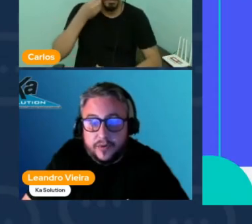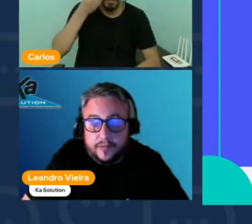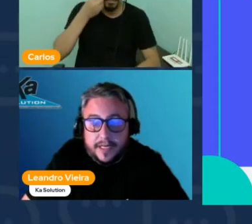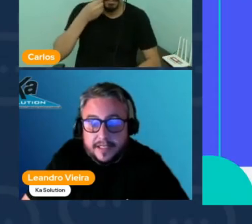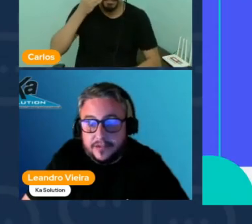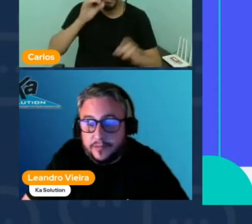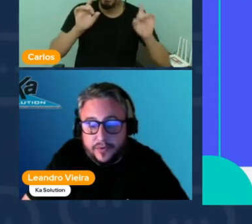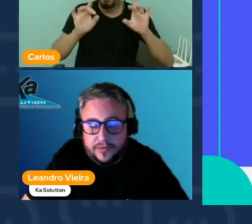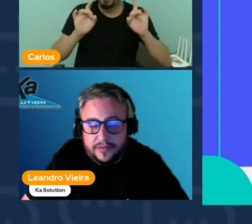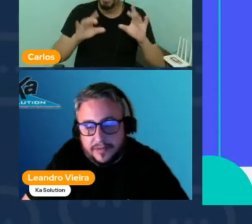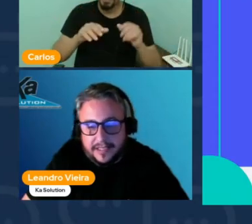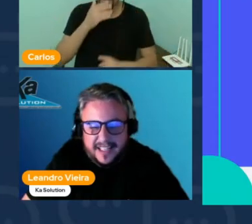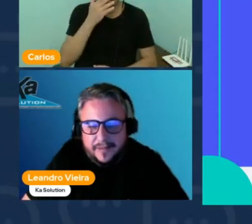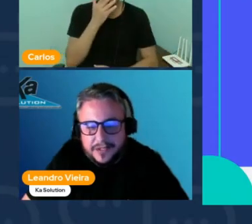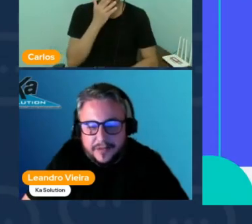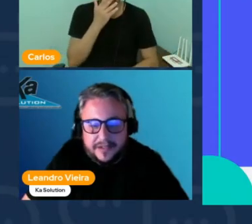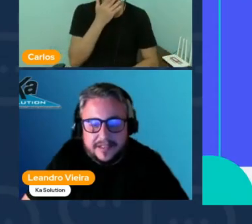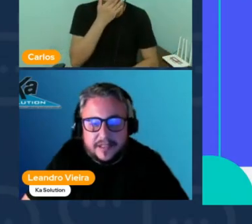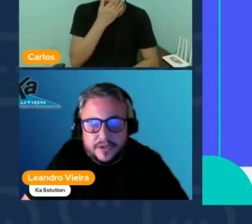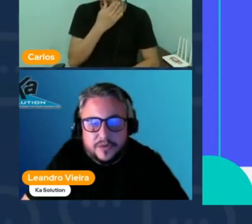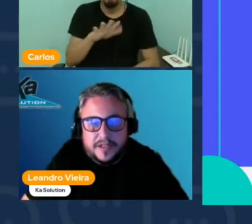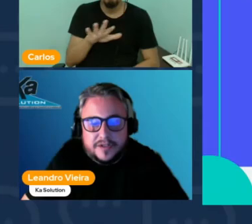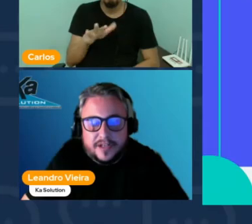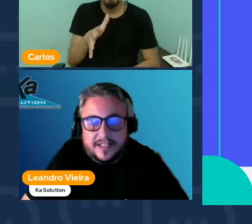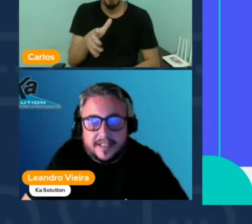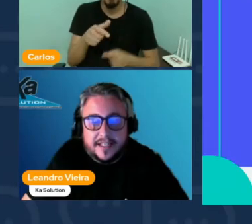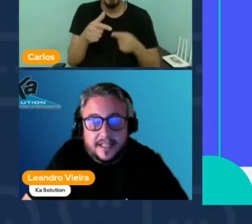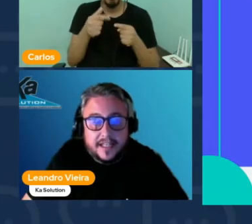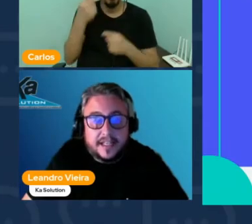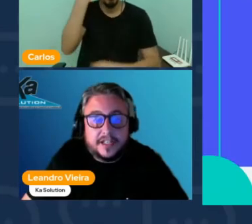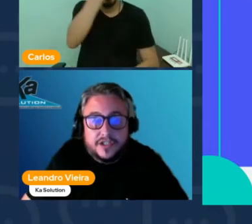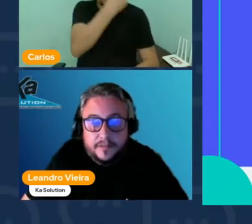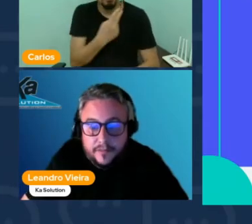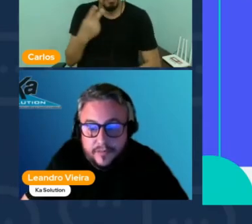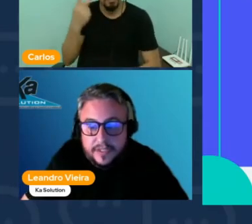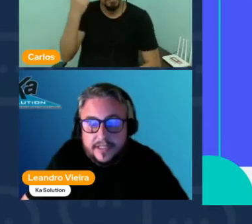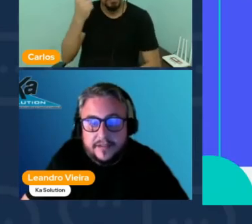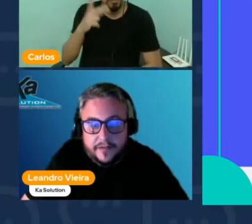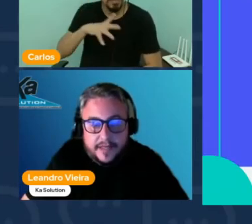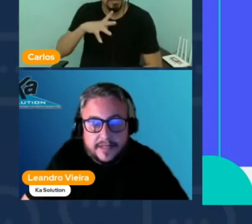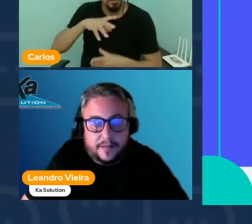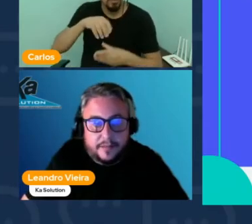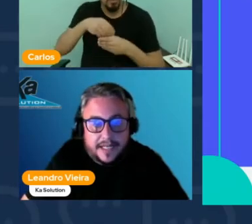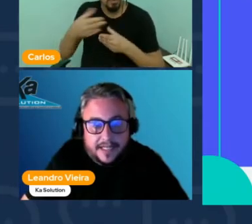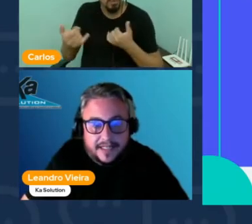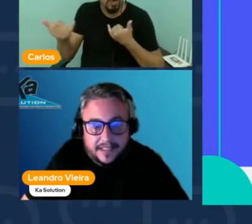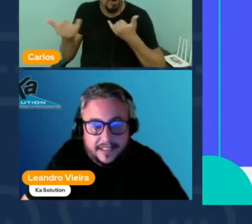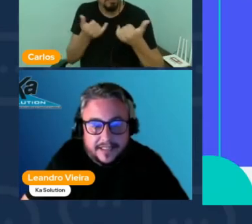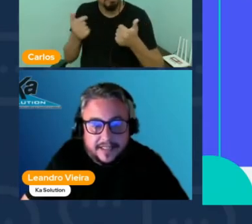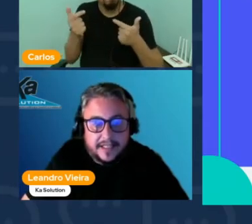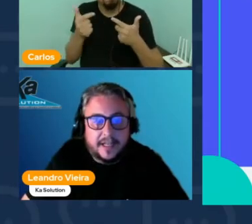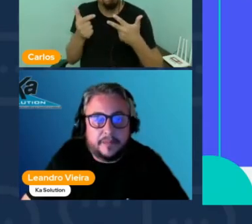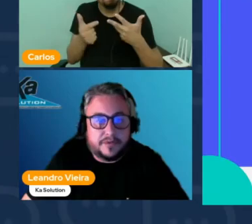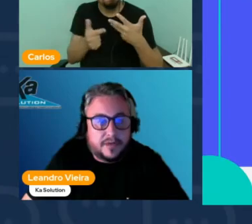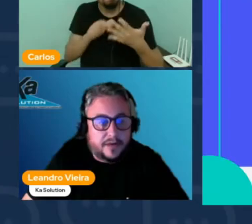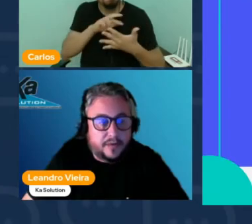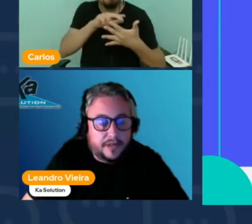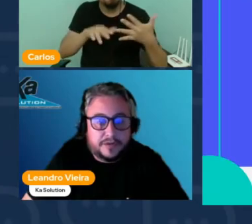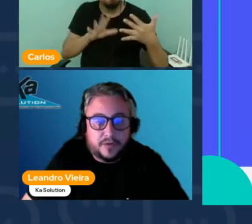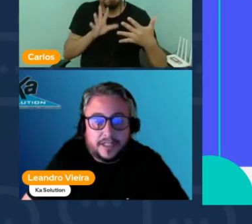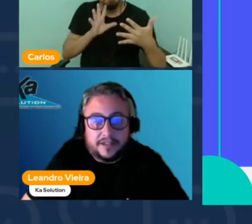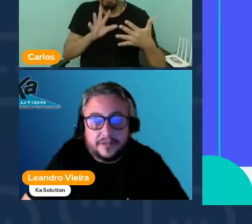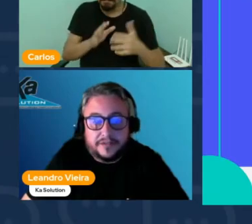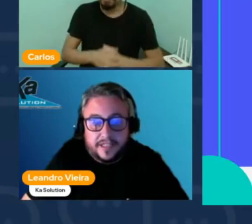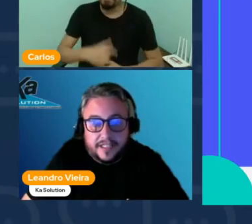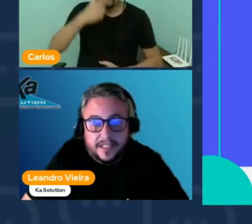aí até mais ou menos aí umas 2 horas aí, de muita informação bacana. Pessoal,